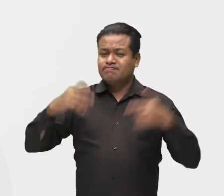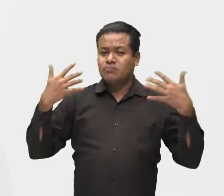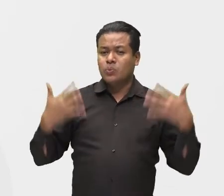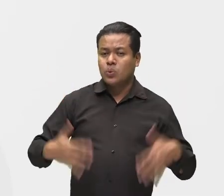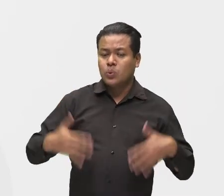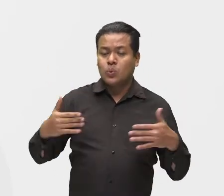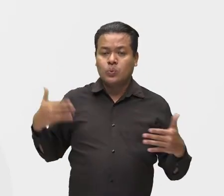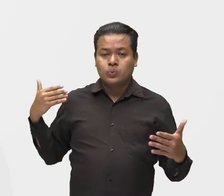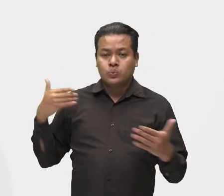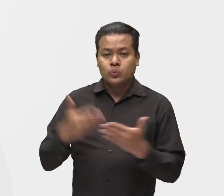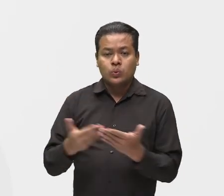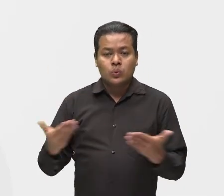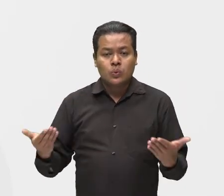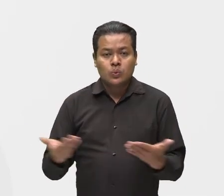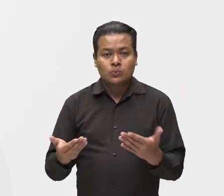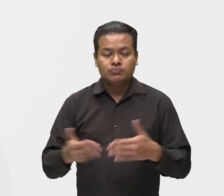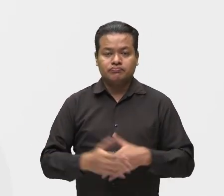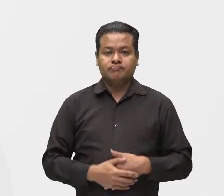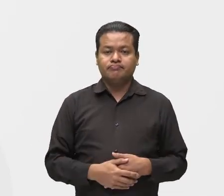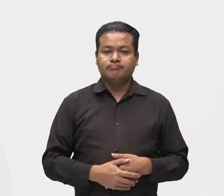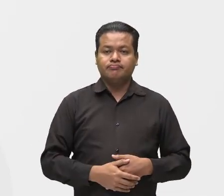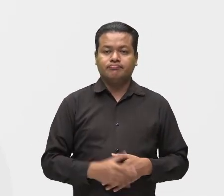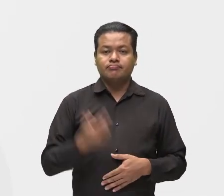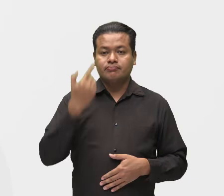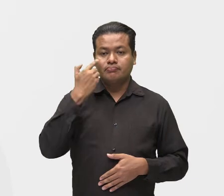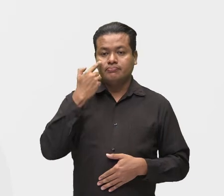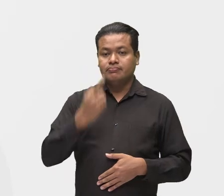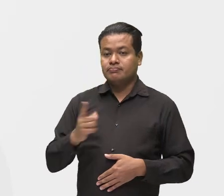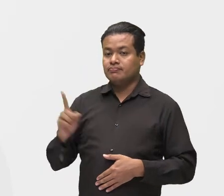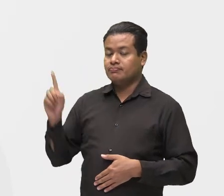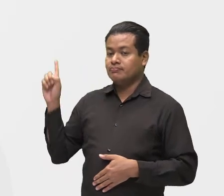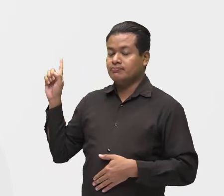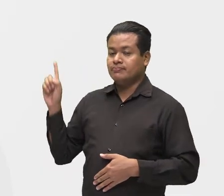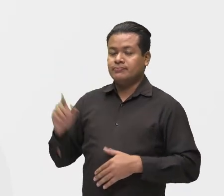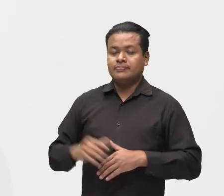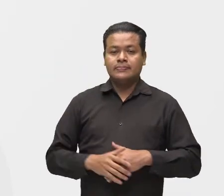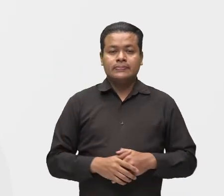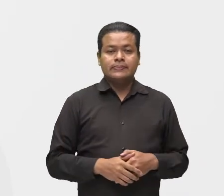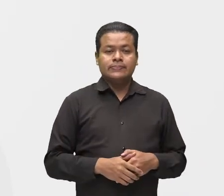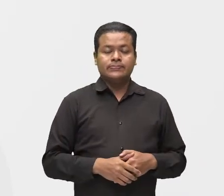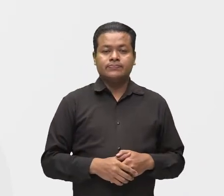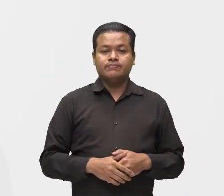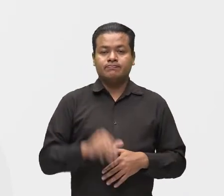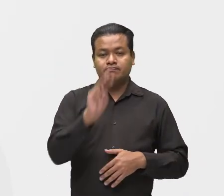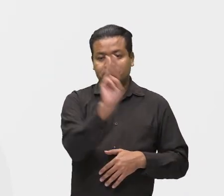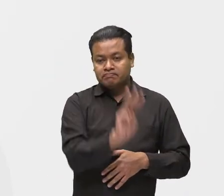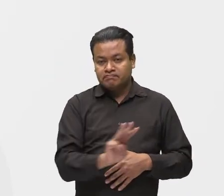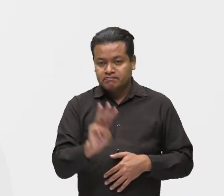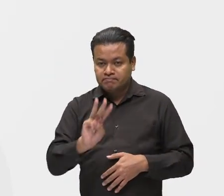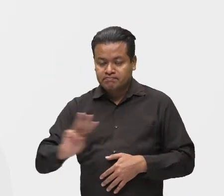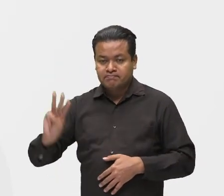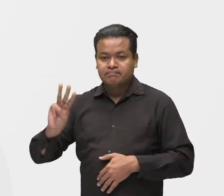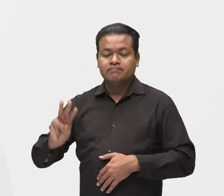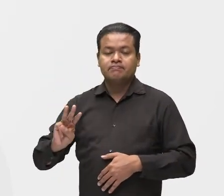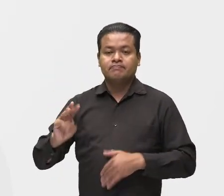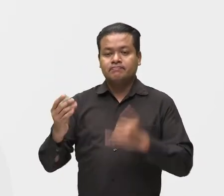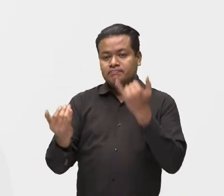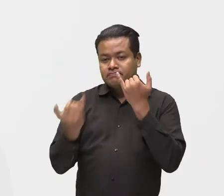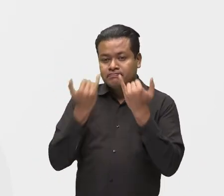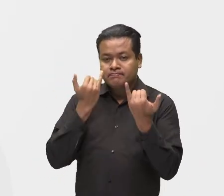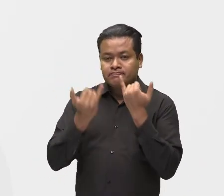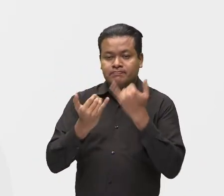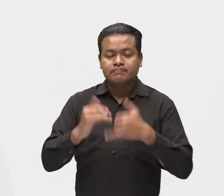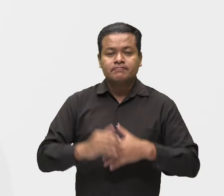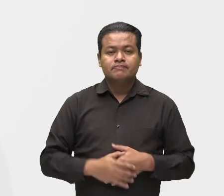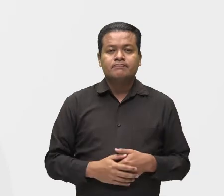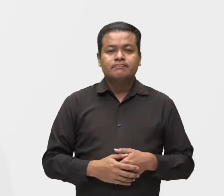até hoje. Eu tenho até aqui para mostrar para vocês também uma notícia do portal CNN Brasil, eu vou mostrar para vocês agora aqui em tela, né?